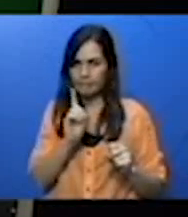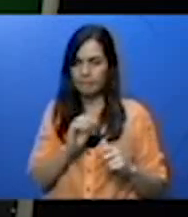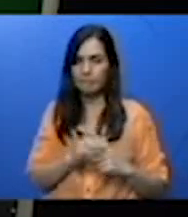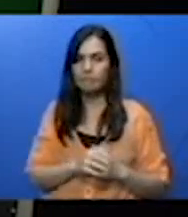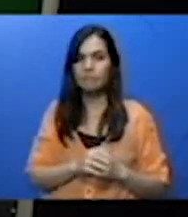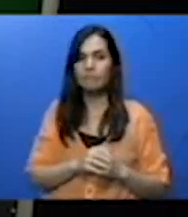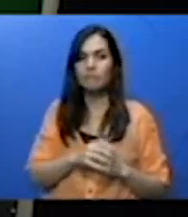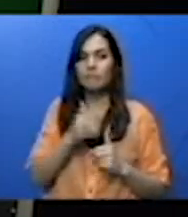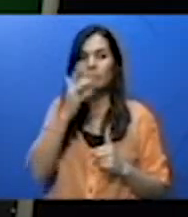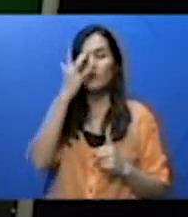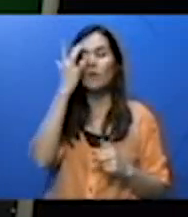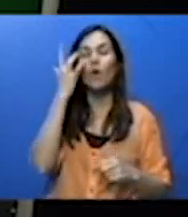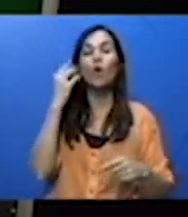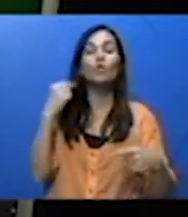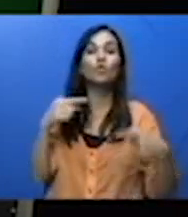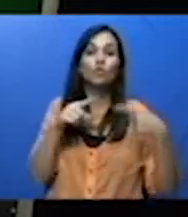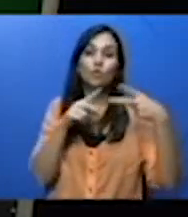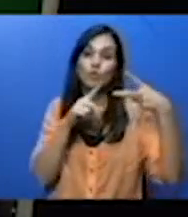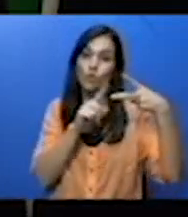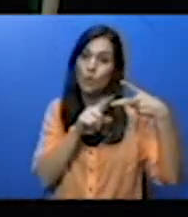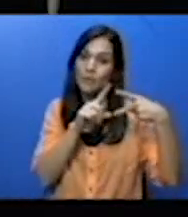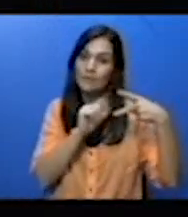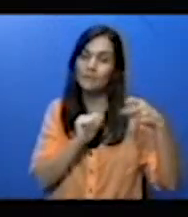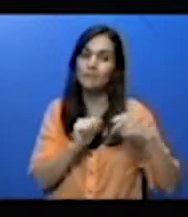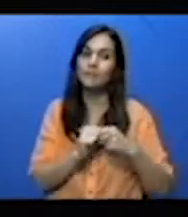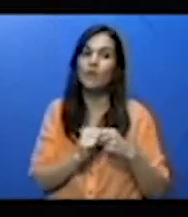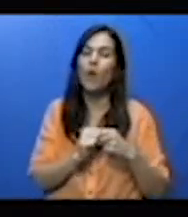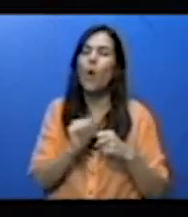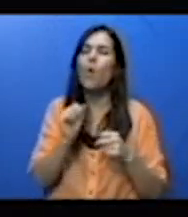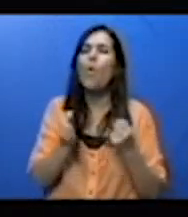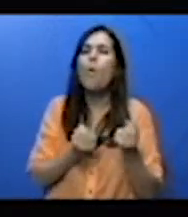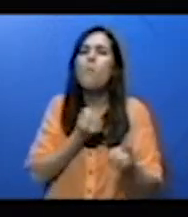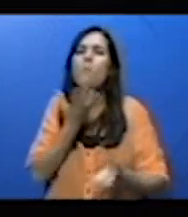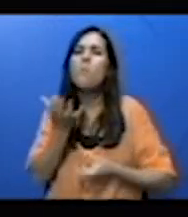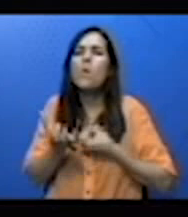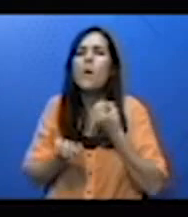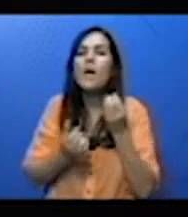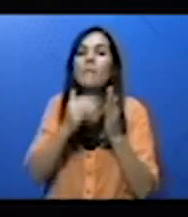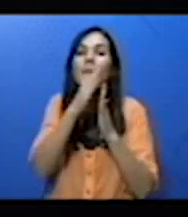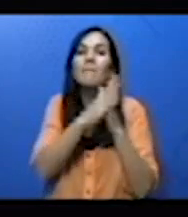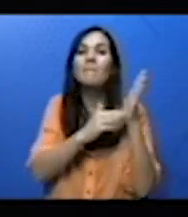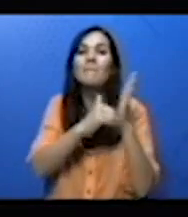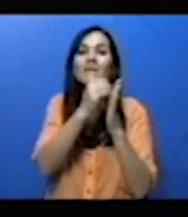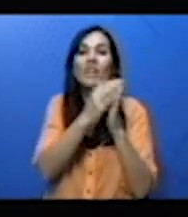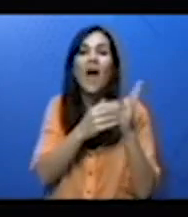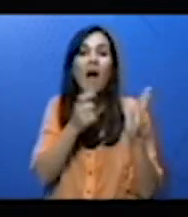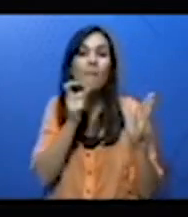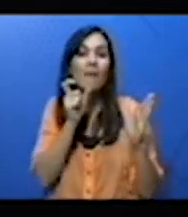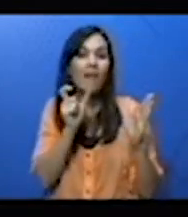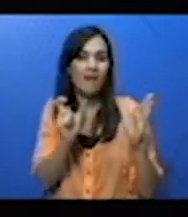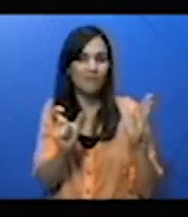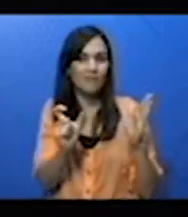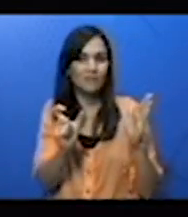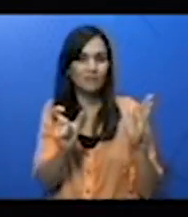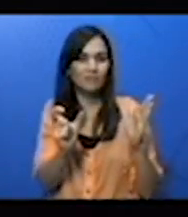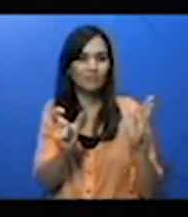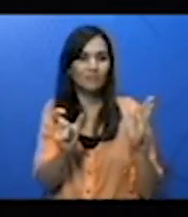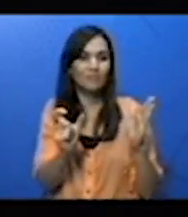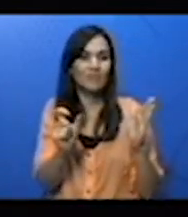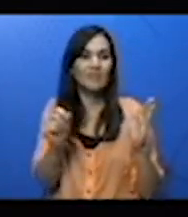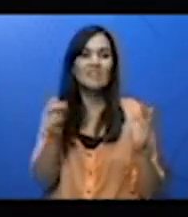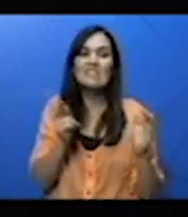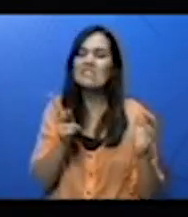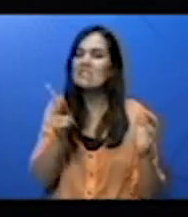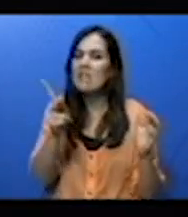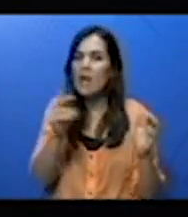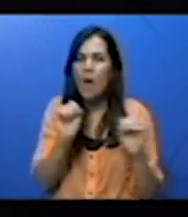2. No poema, pinte as palavras citadas abaixo na cor indicada, sempre que